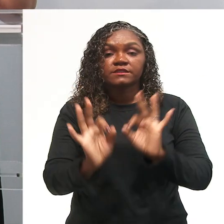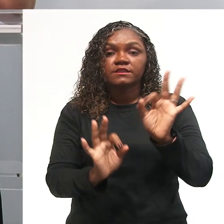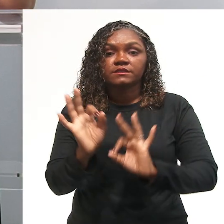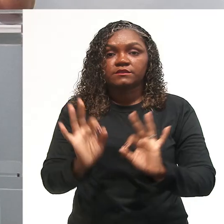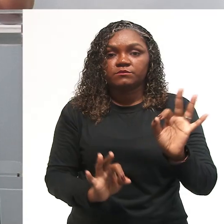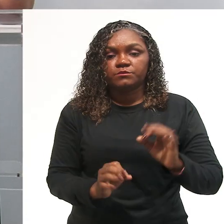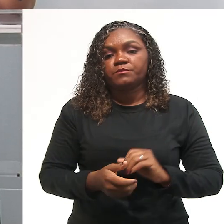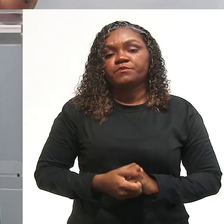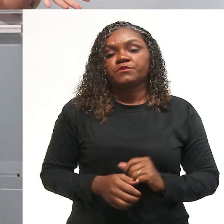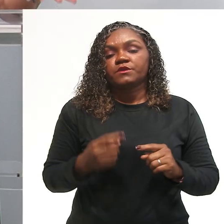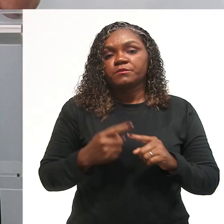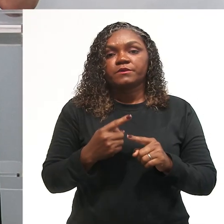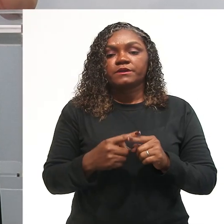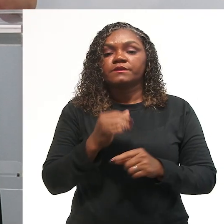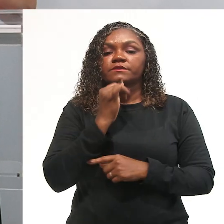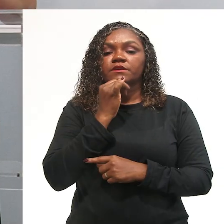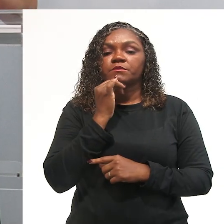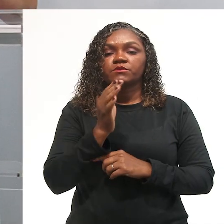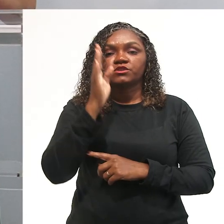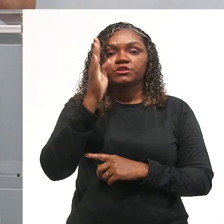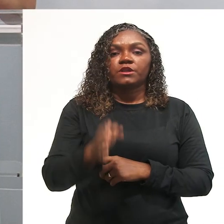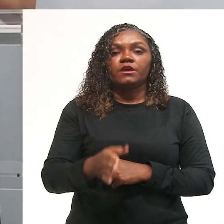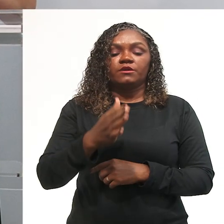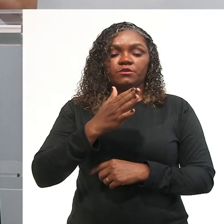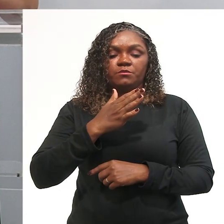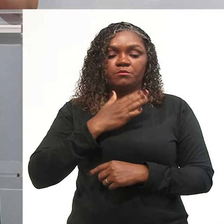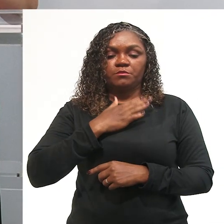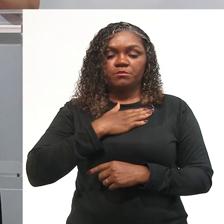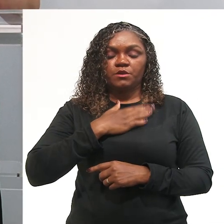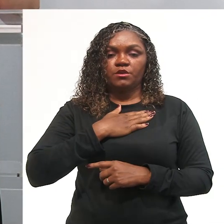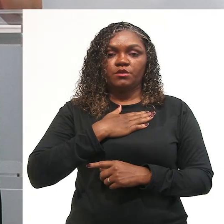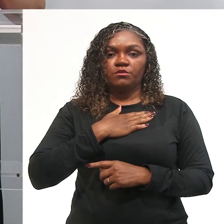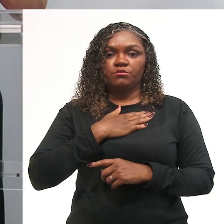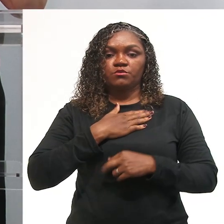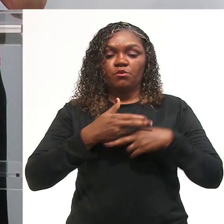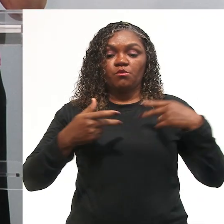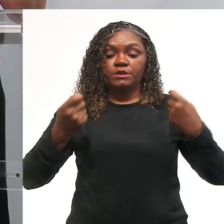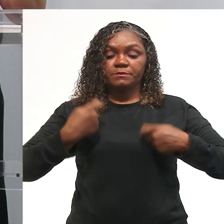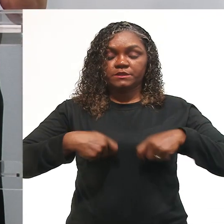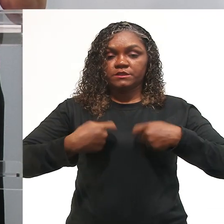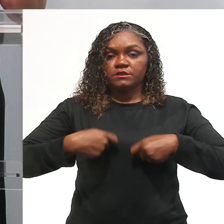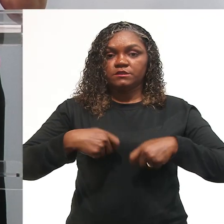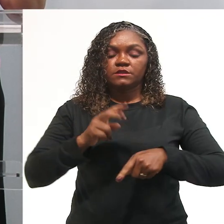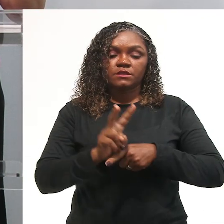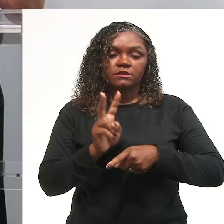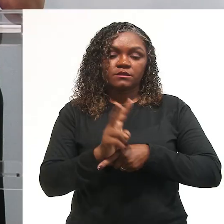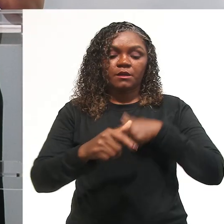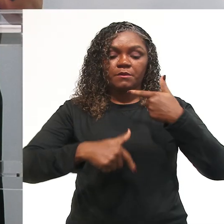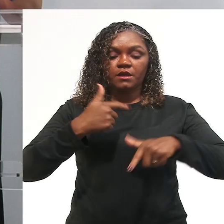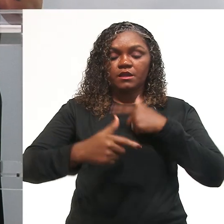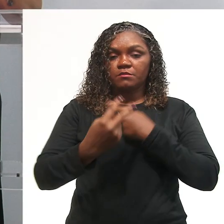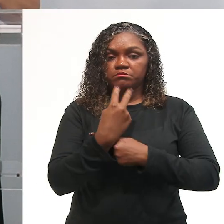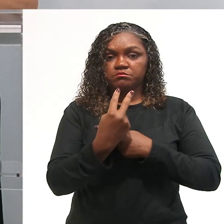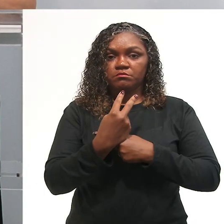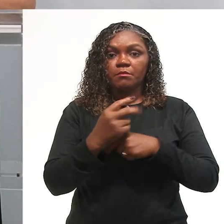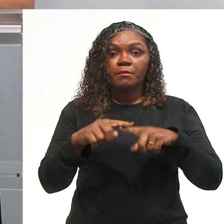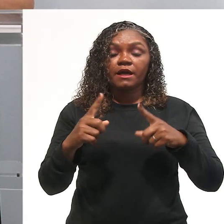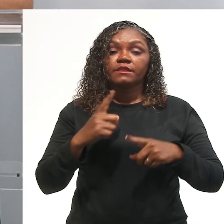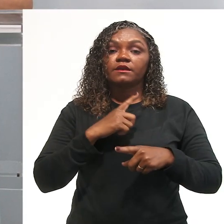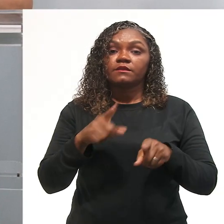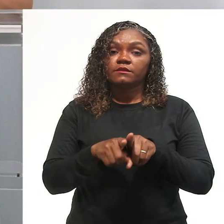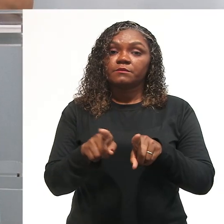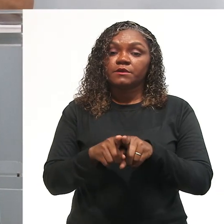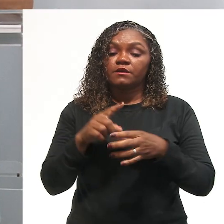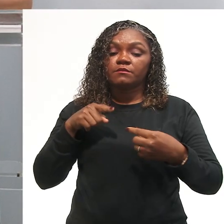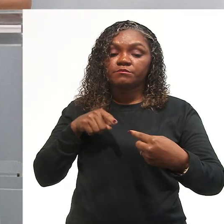trabalhar, nós não estamos trabalhando só para o nosso benefício próprio, mas também para o benefício das organizações em que a gente